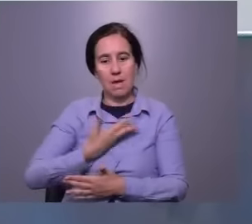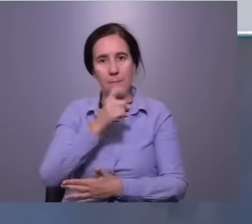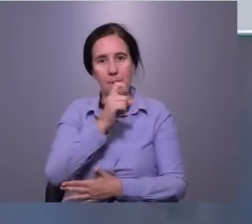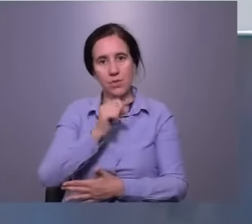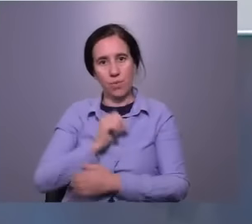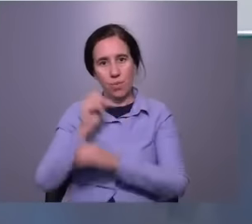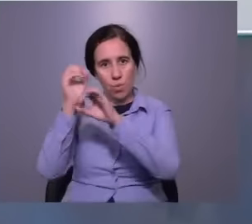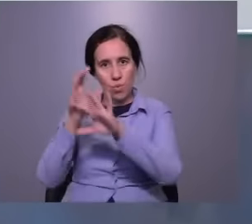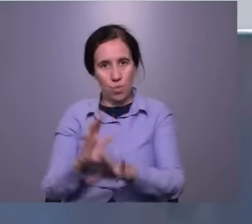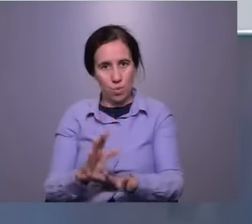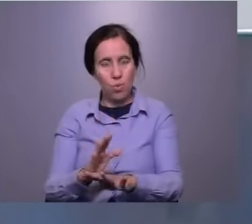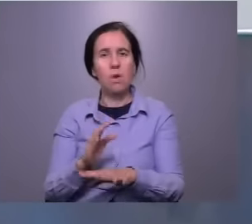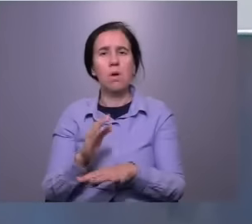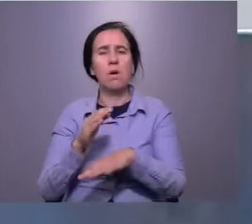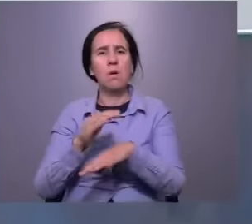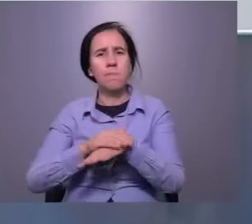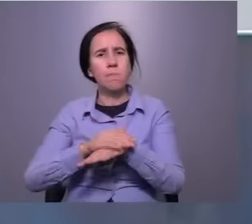Salvador.